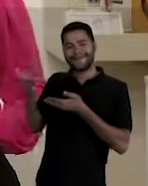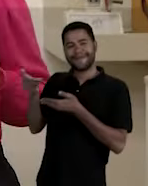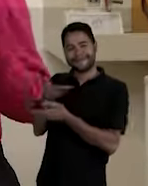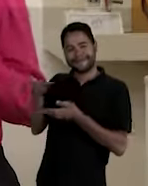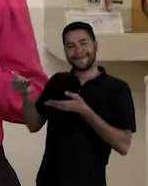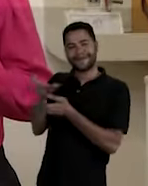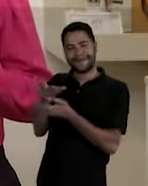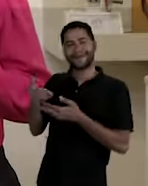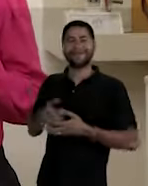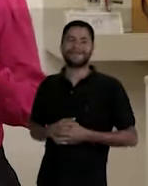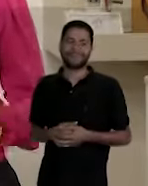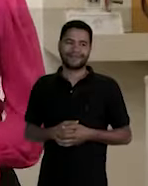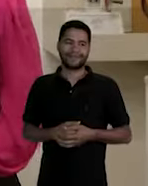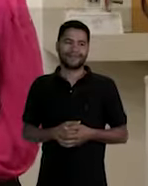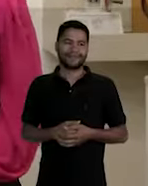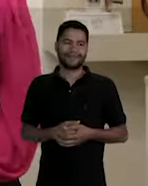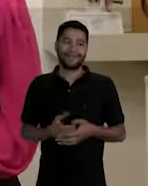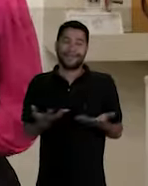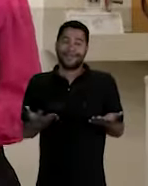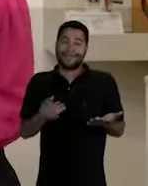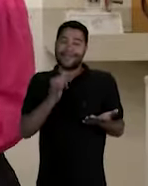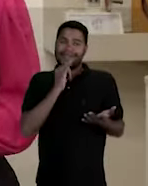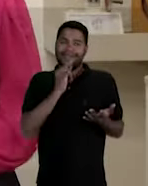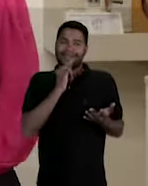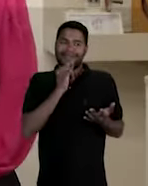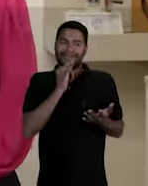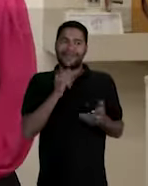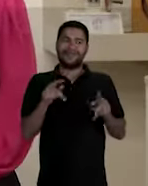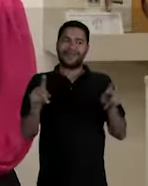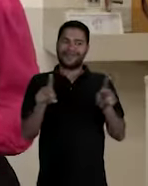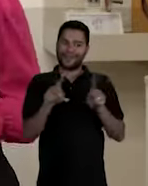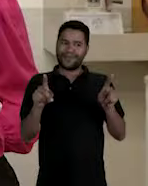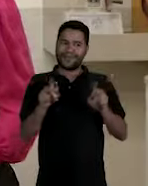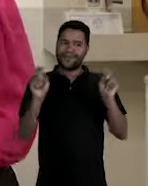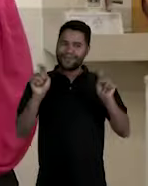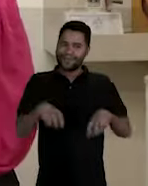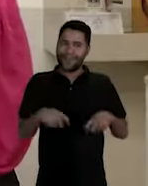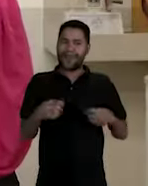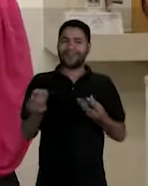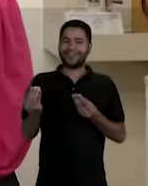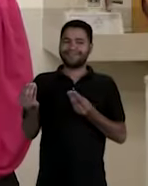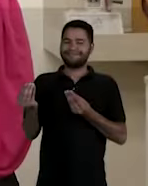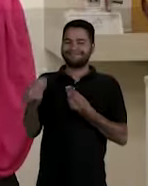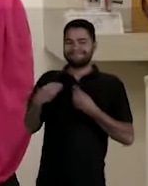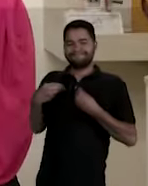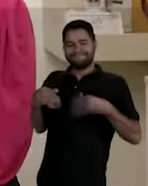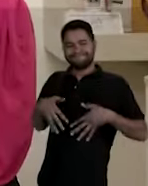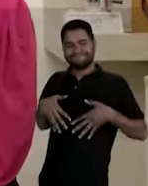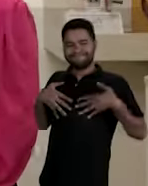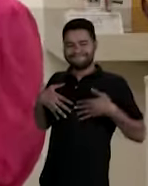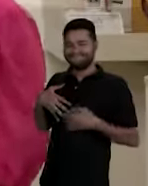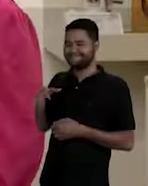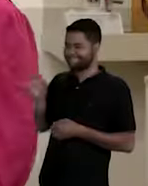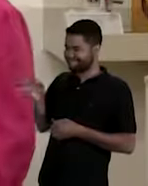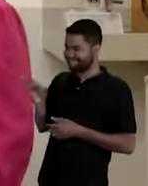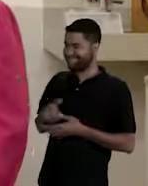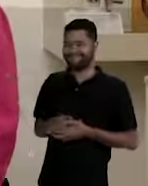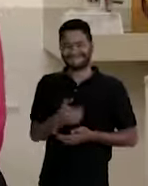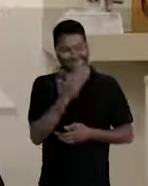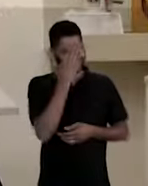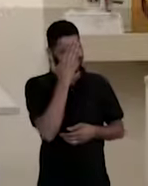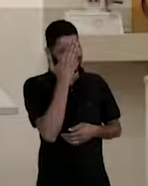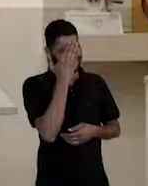ele. Esse é o exemplo assim, de como um professor pode inspirar o seu aluno, né? Muito